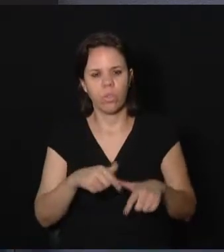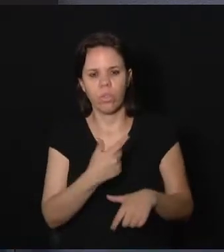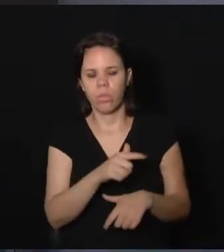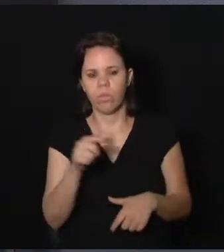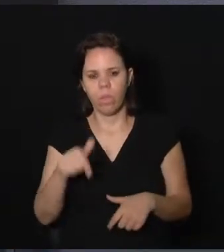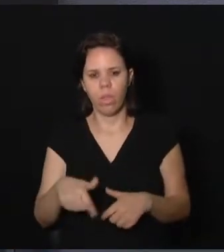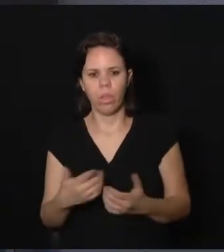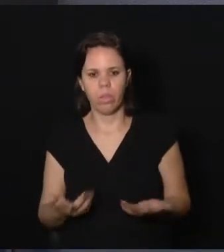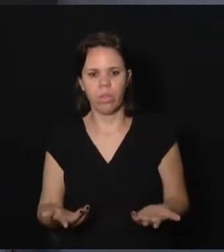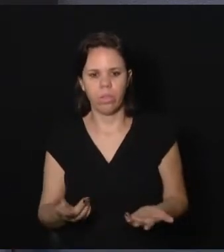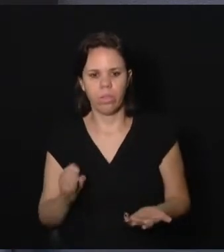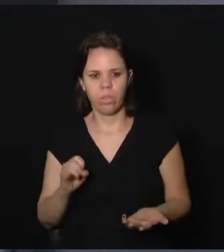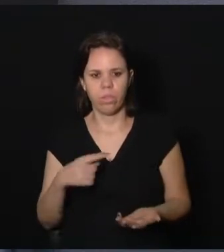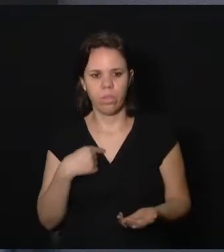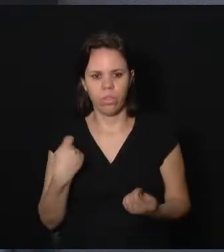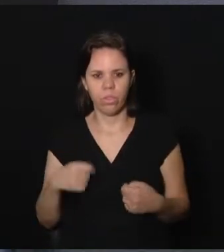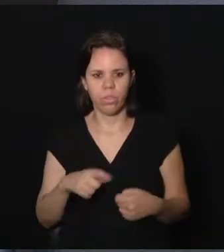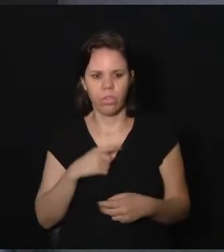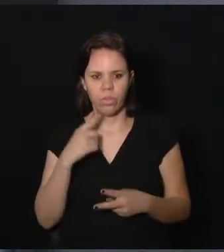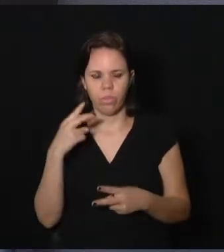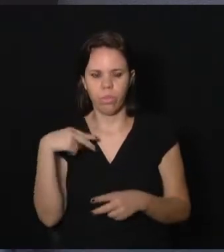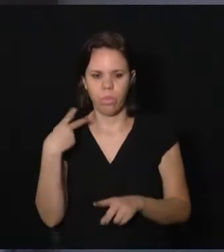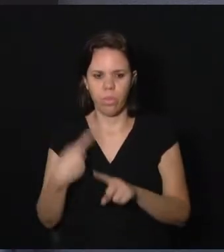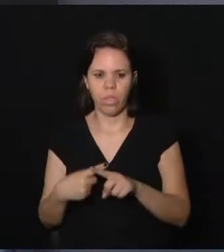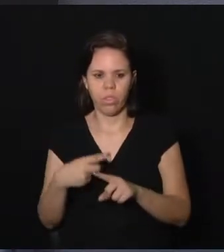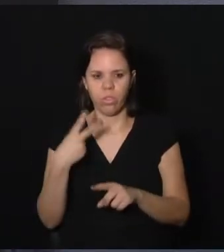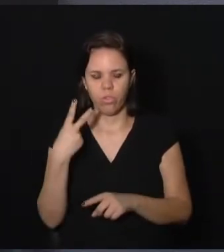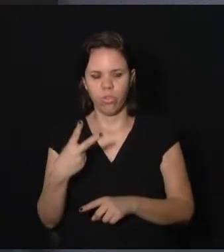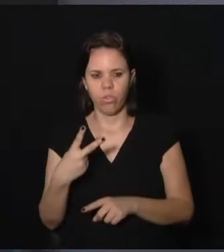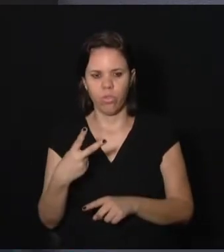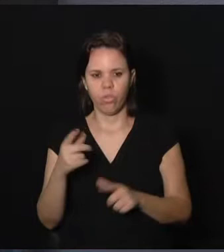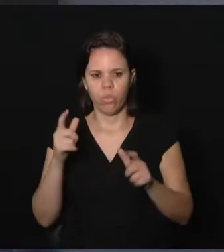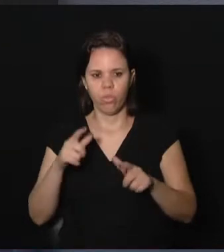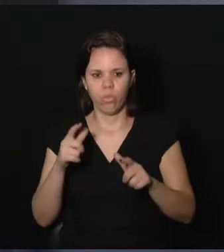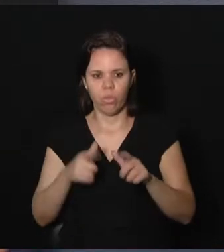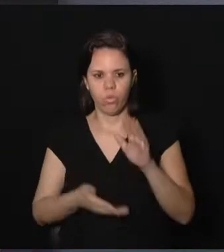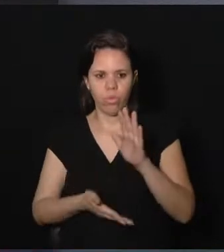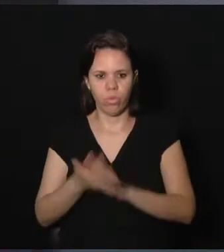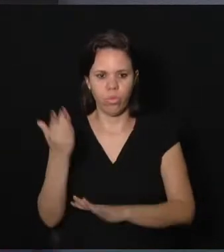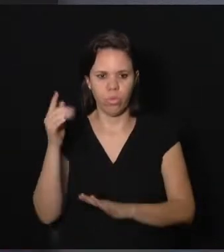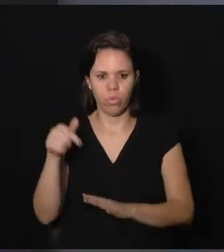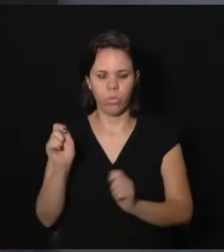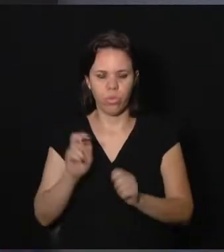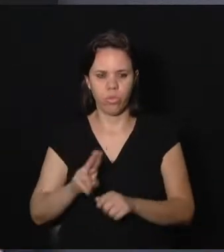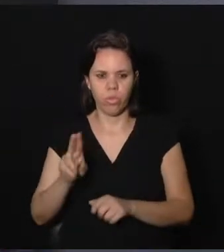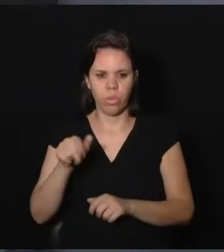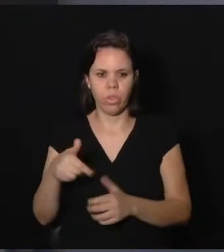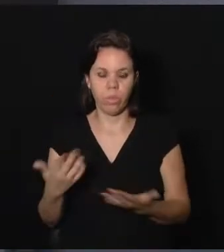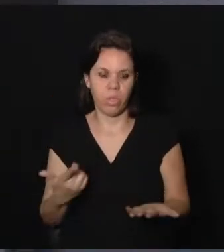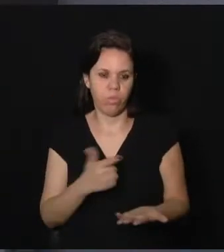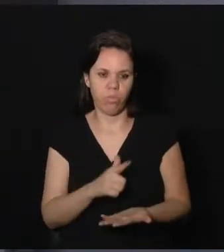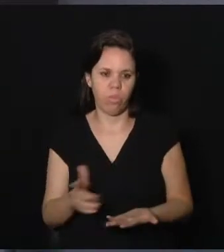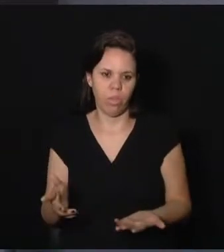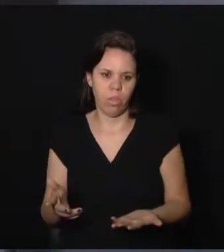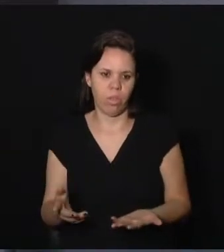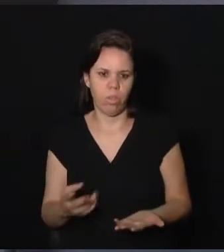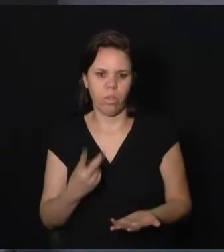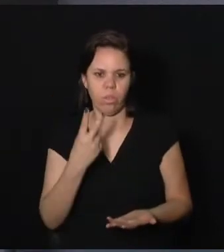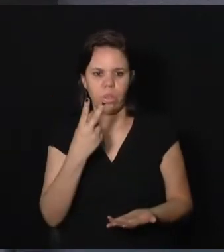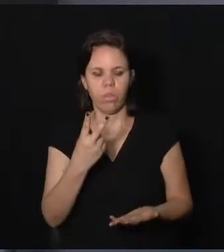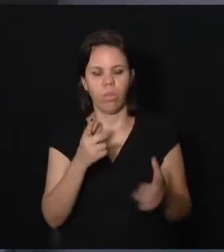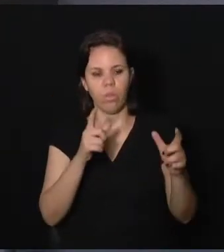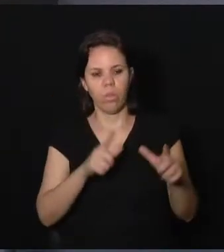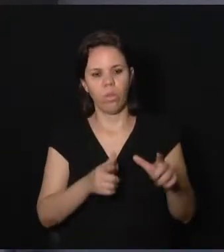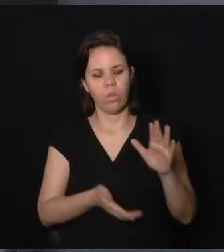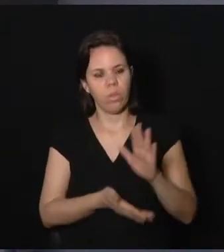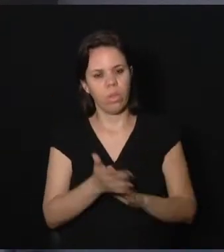aqui. Se eu tivesse mais 2 destinos aqui, tudo seria por aqui. Então, as coisas estão próximas de